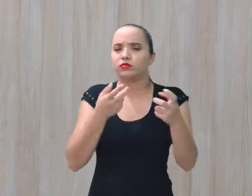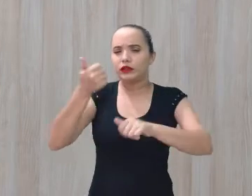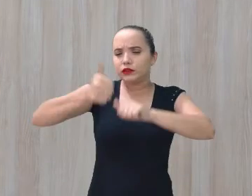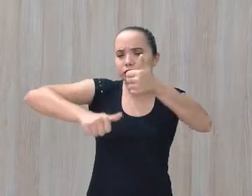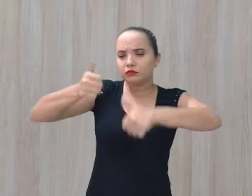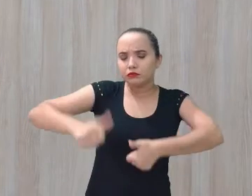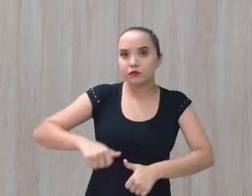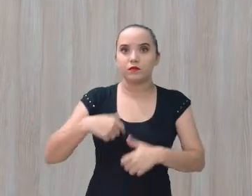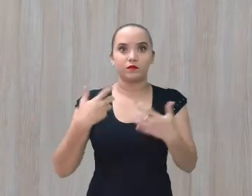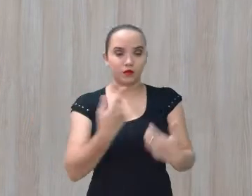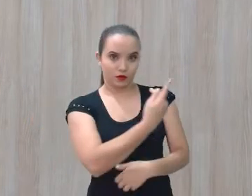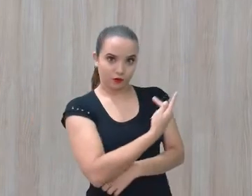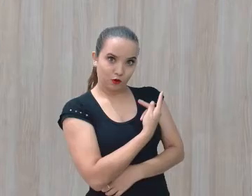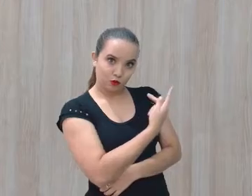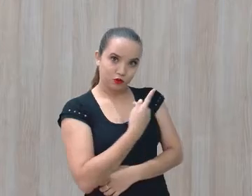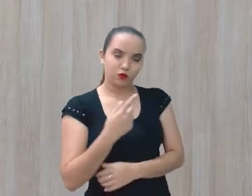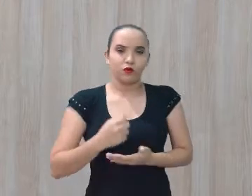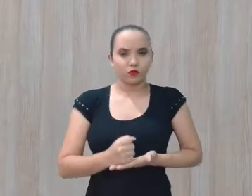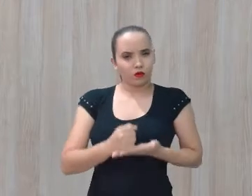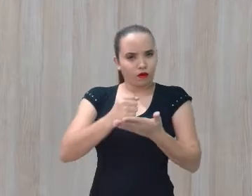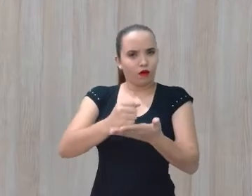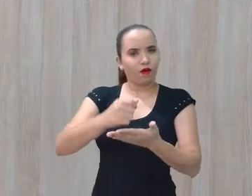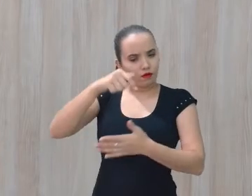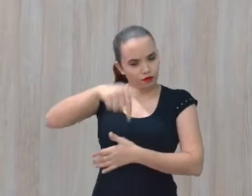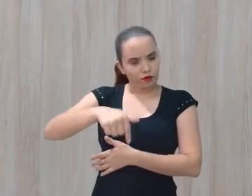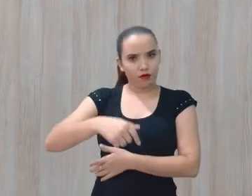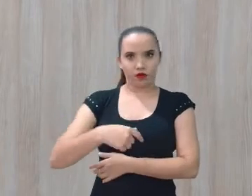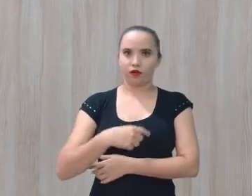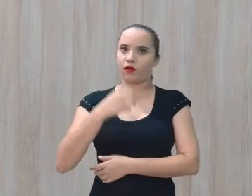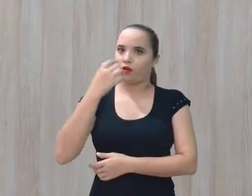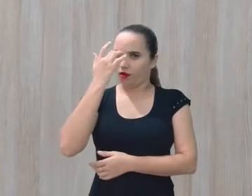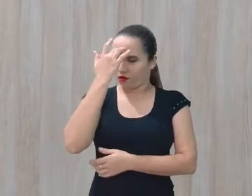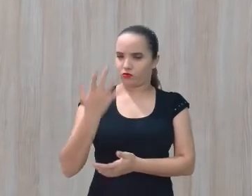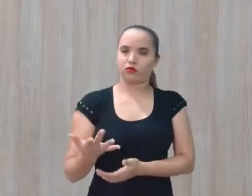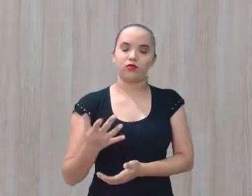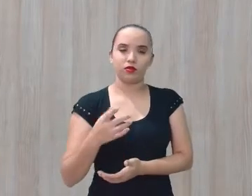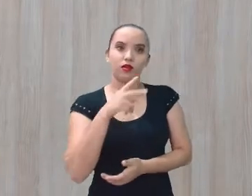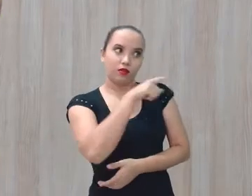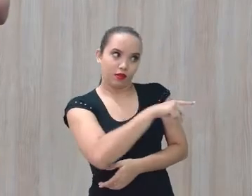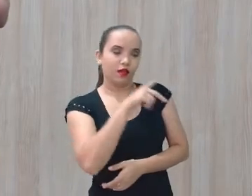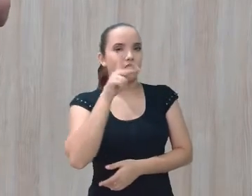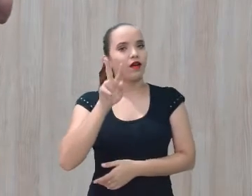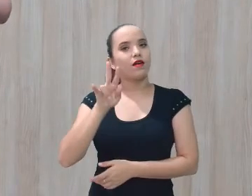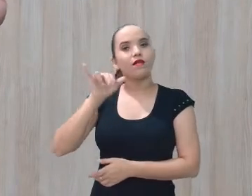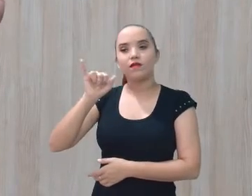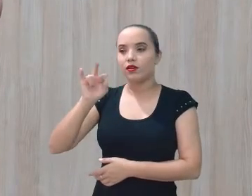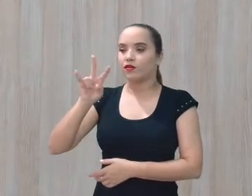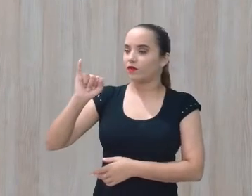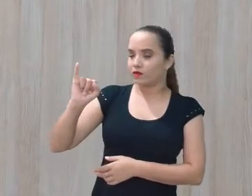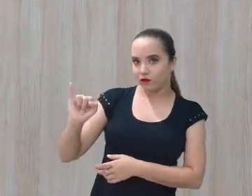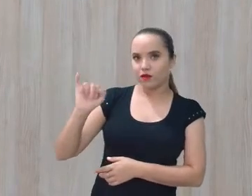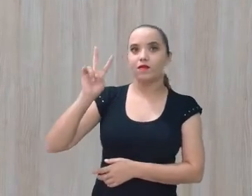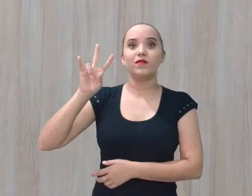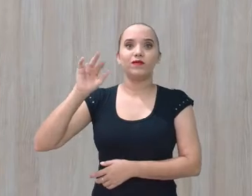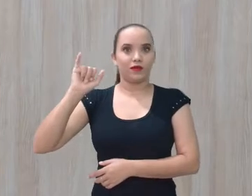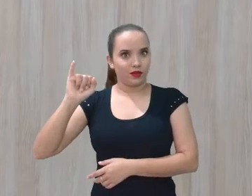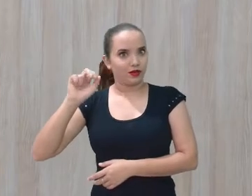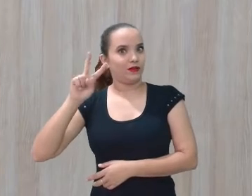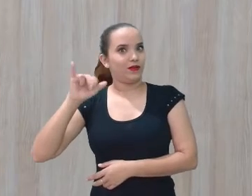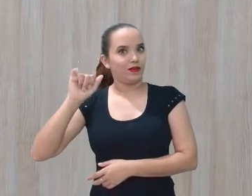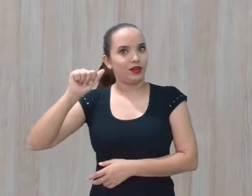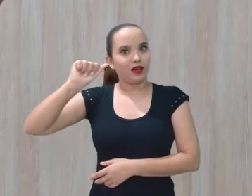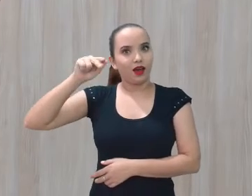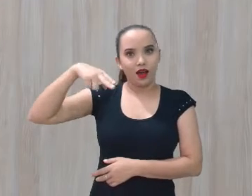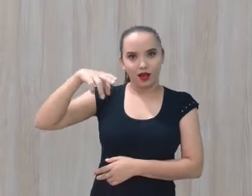Vivi, facilitando. Vivi é Viviane Santos, tá? Mas é Vivi porque a intimidade, não é? Quando nós estamos